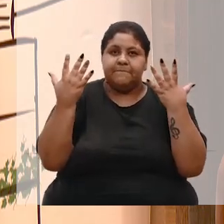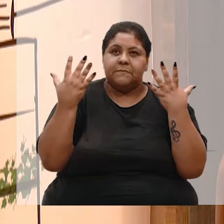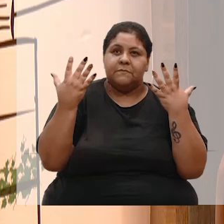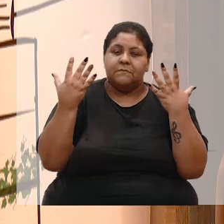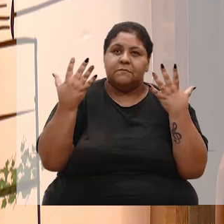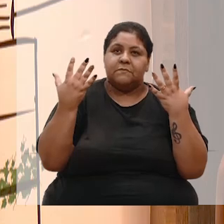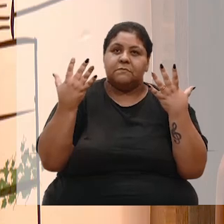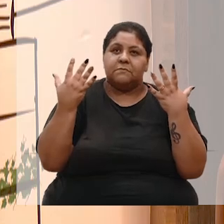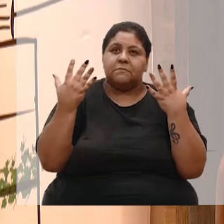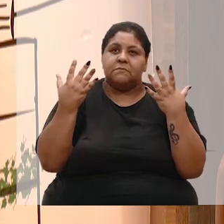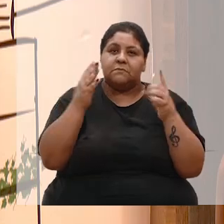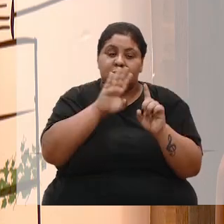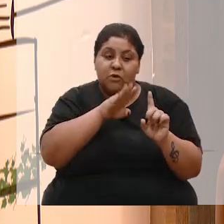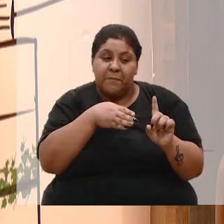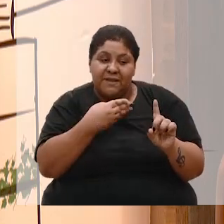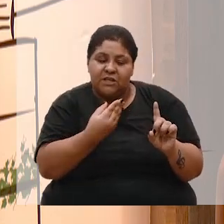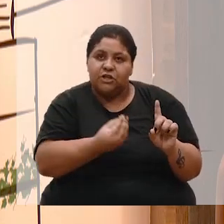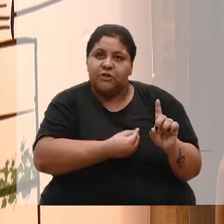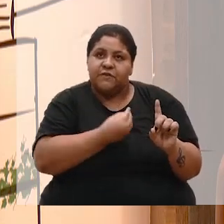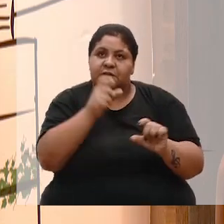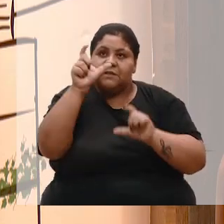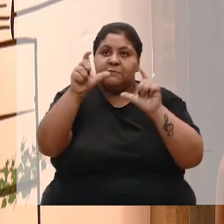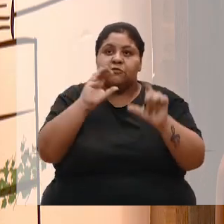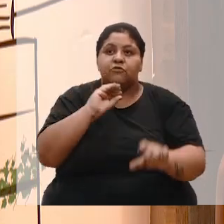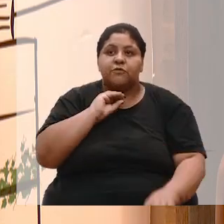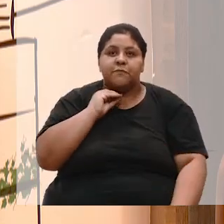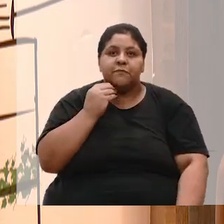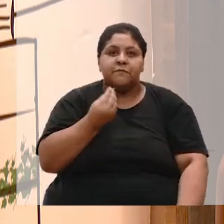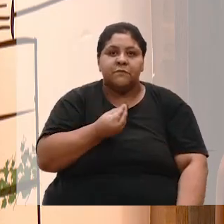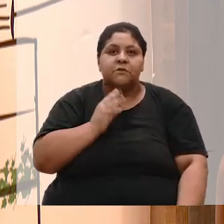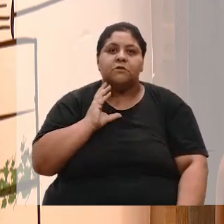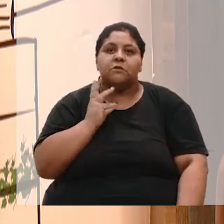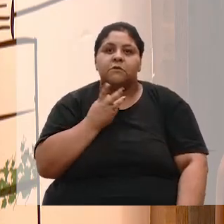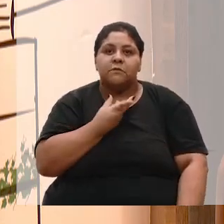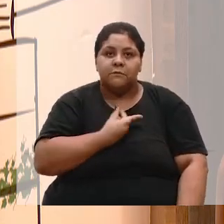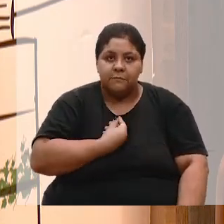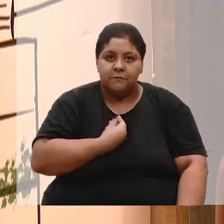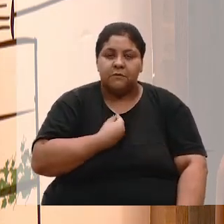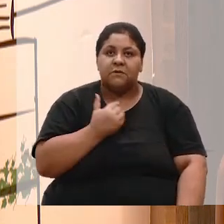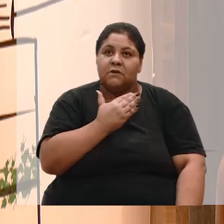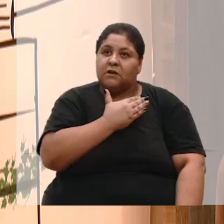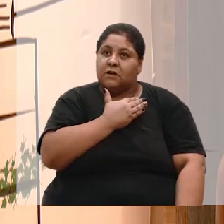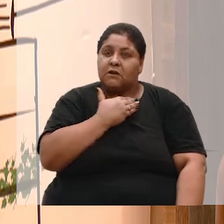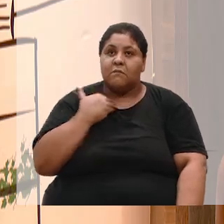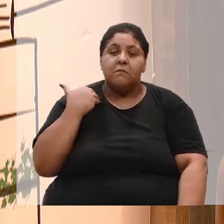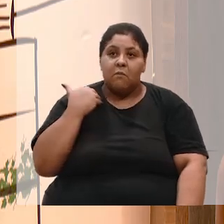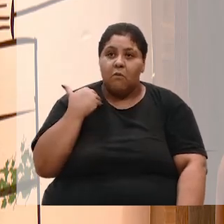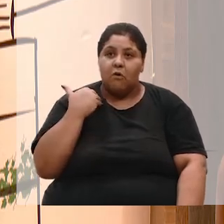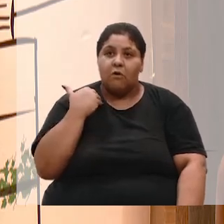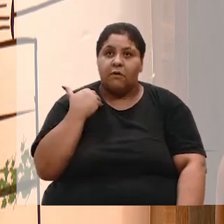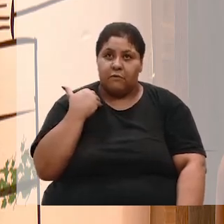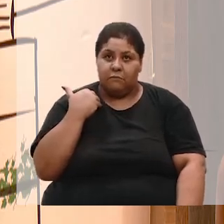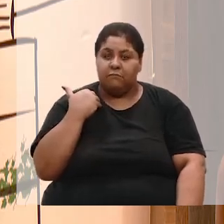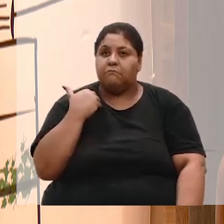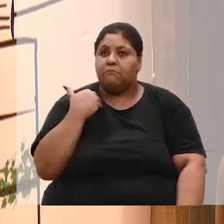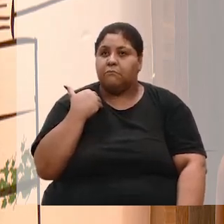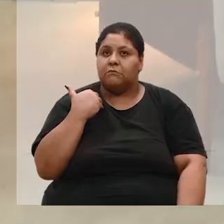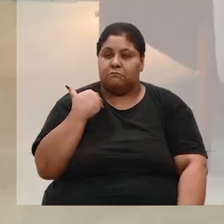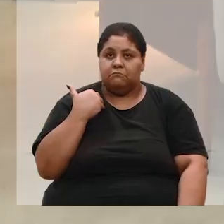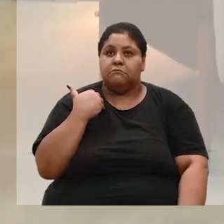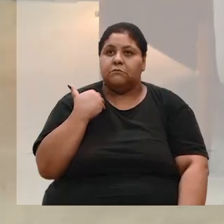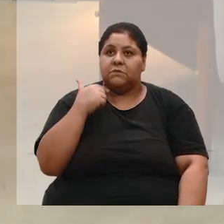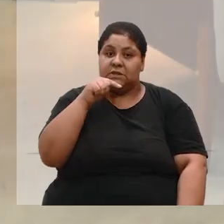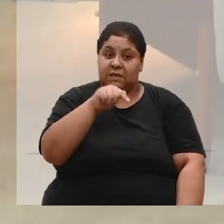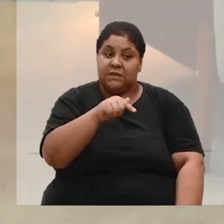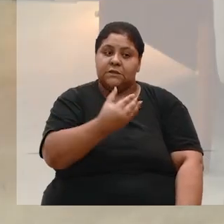Fábio, pela vida dessas pessoas trans que foram ceifadas desse convívio, desse plano. E